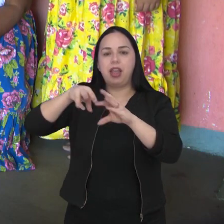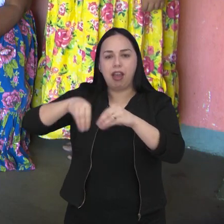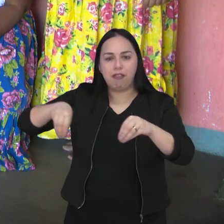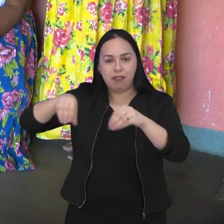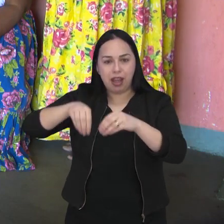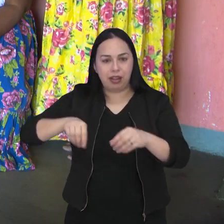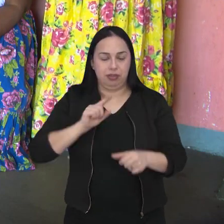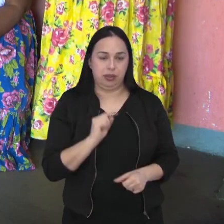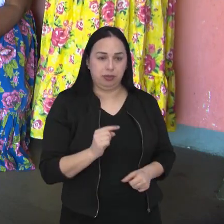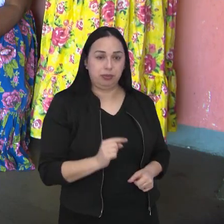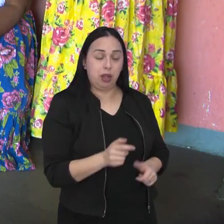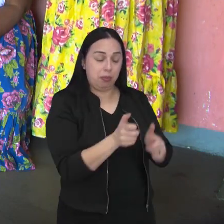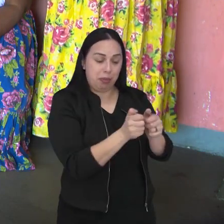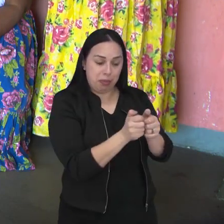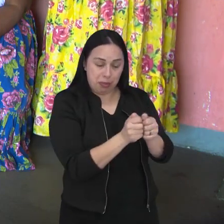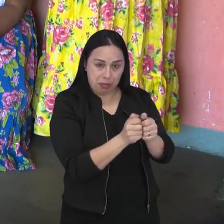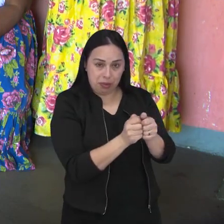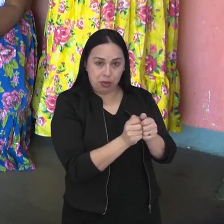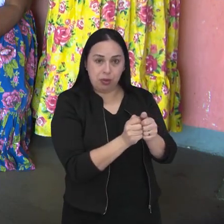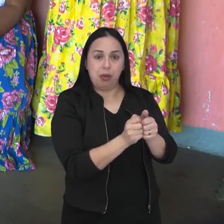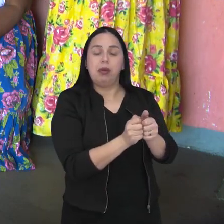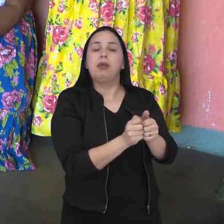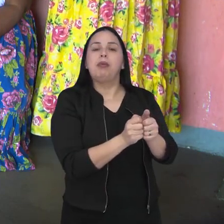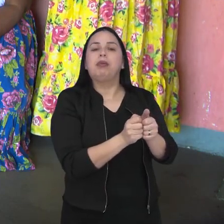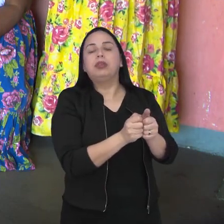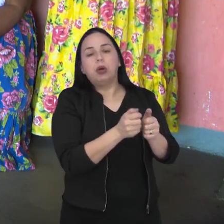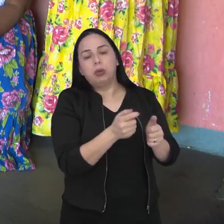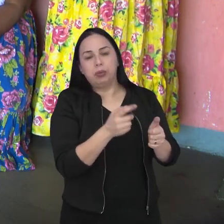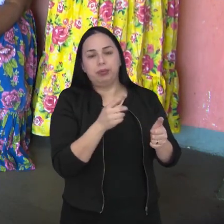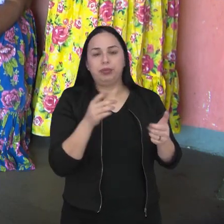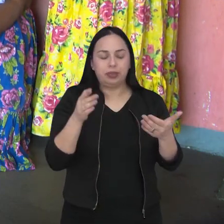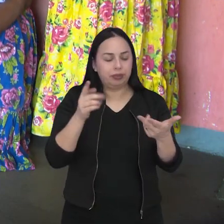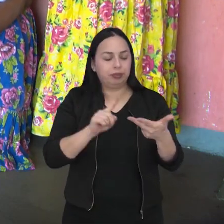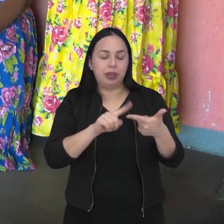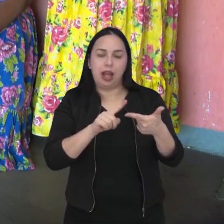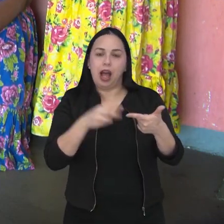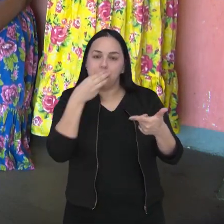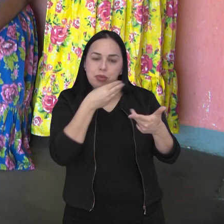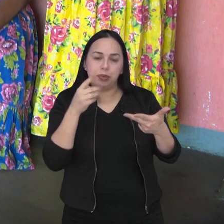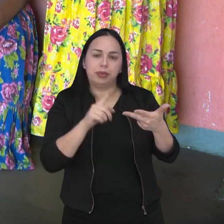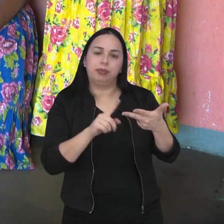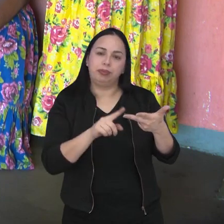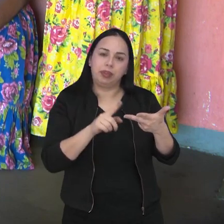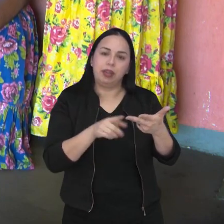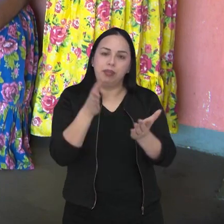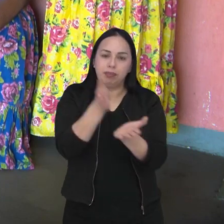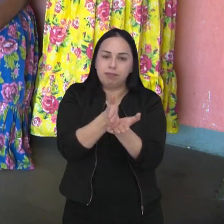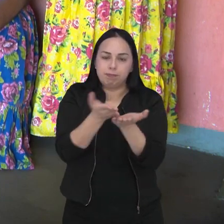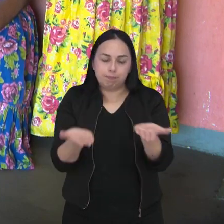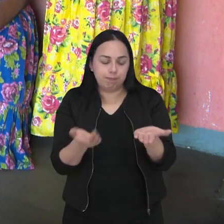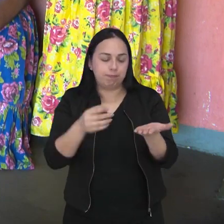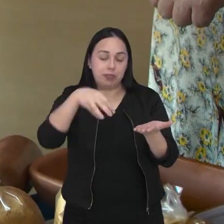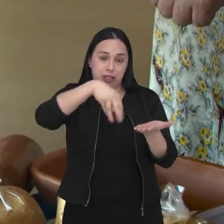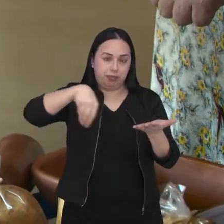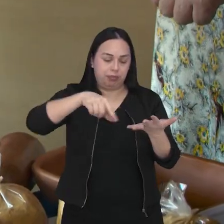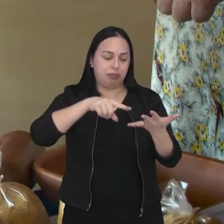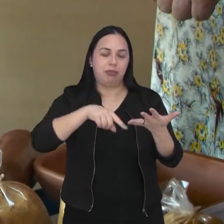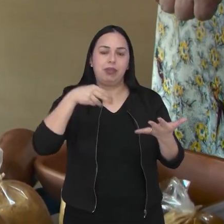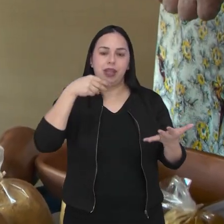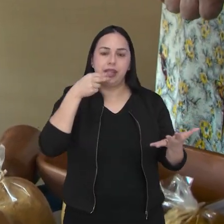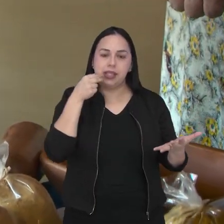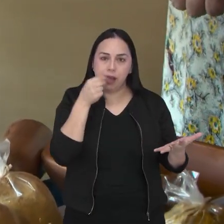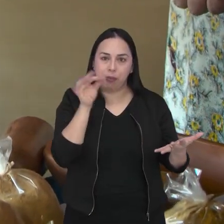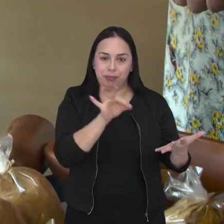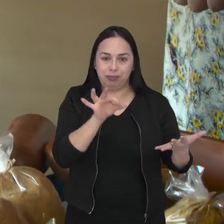ó, meio quilo de amendoim, meio quilo de açúcar e um quilo de farinha. E uma pitadinha de sal, depois. E põe